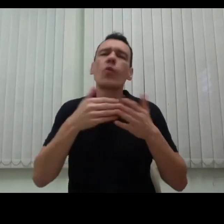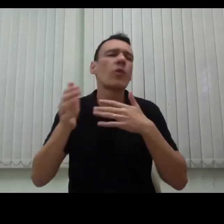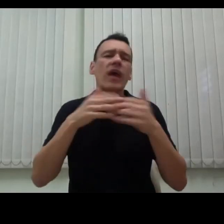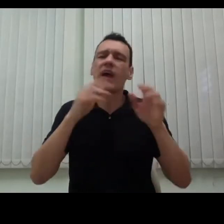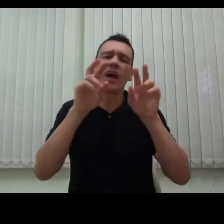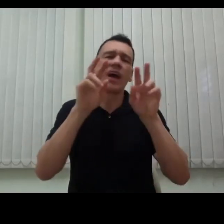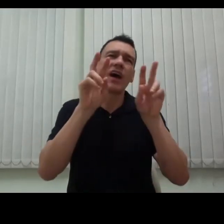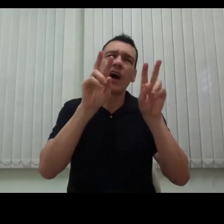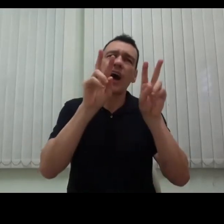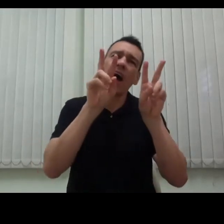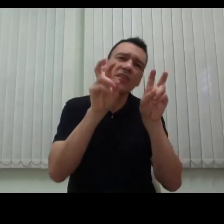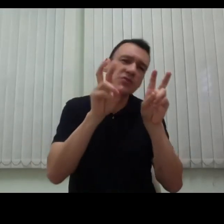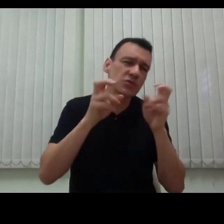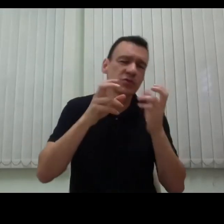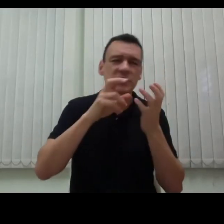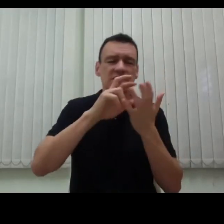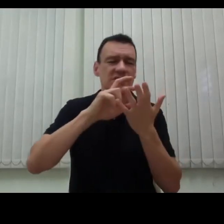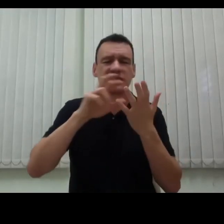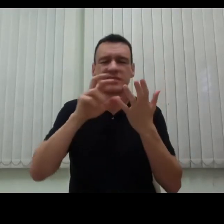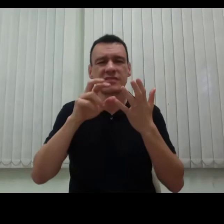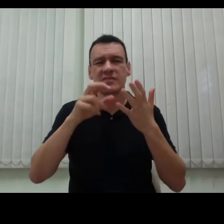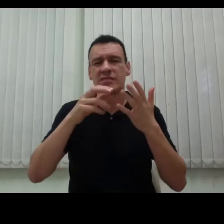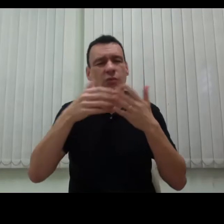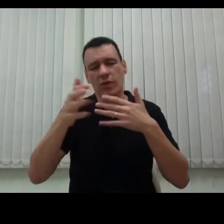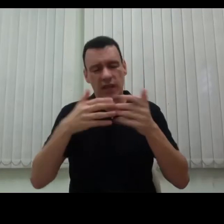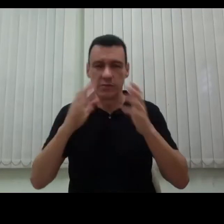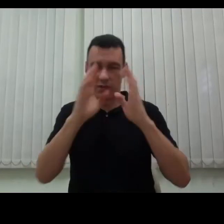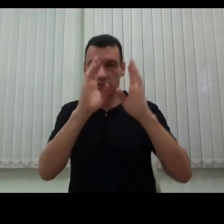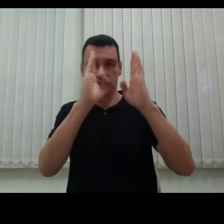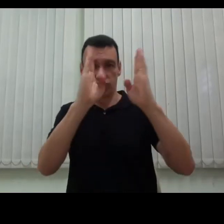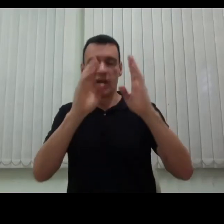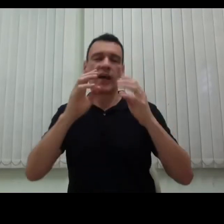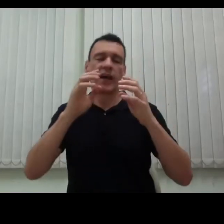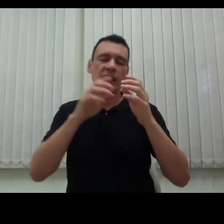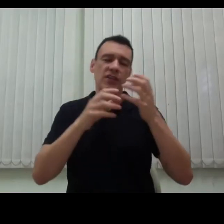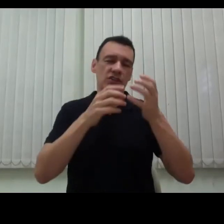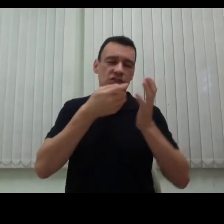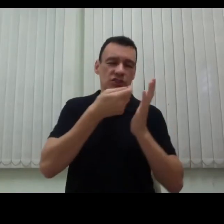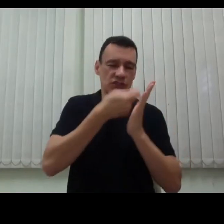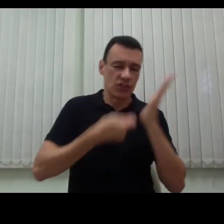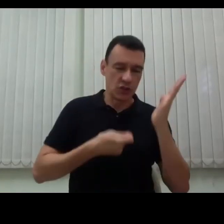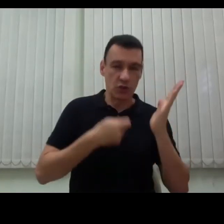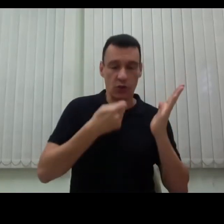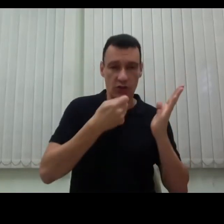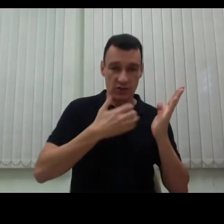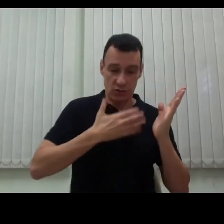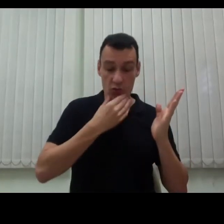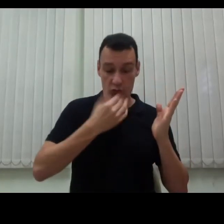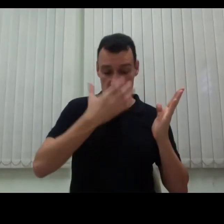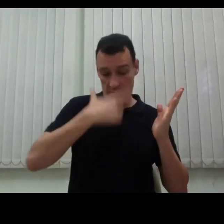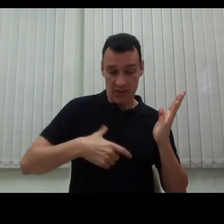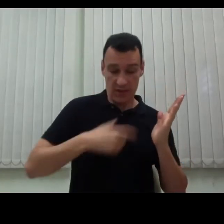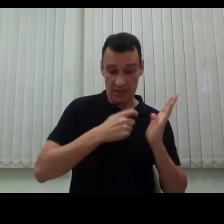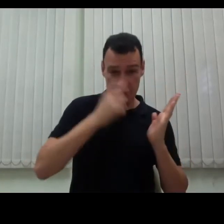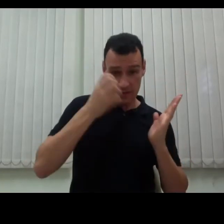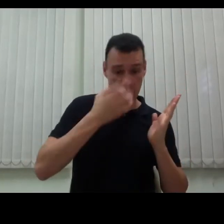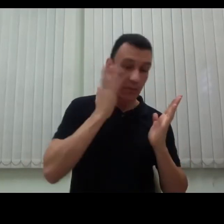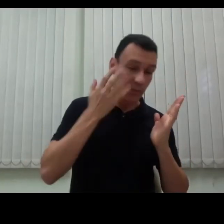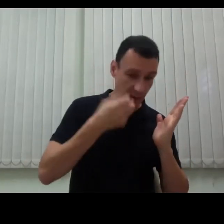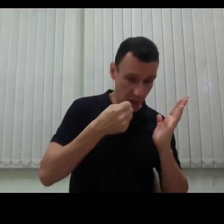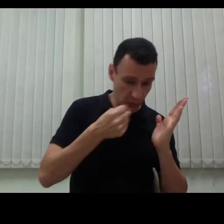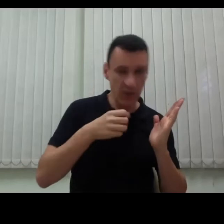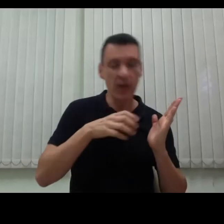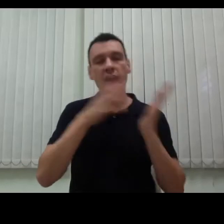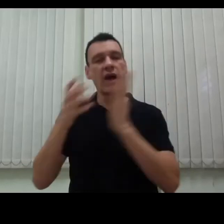tenha escritores e escritoras, escritores brancos, escritores negros, escritoras brancas, escritoras negras,